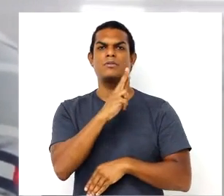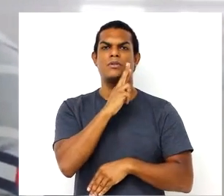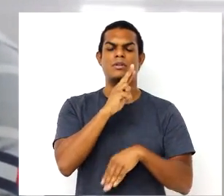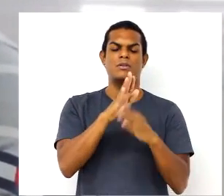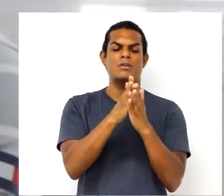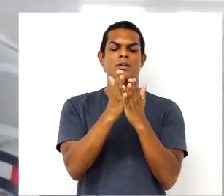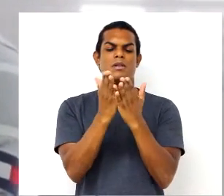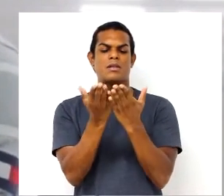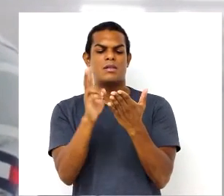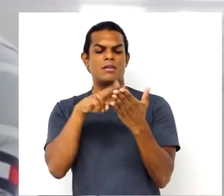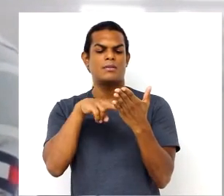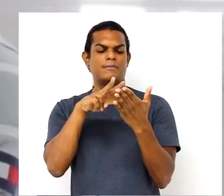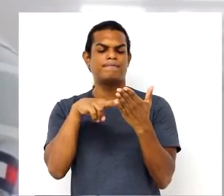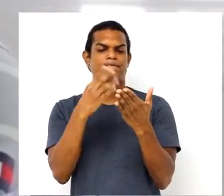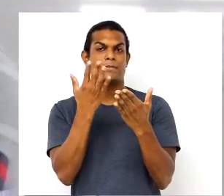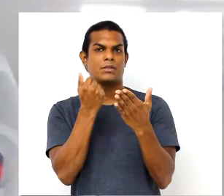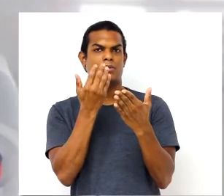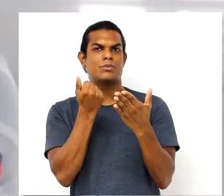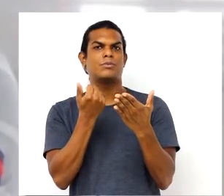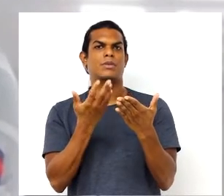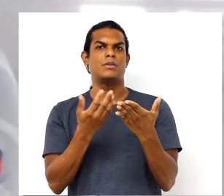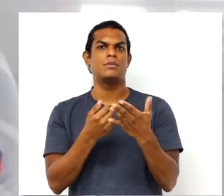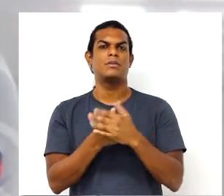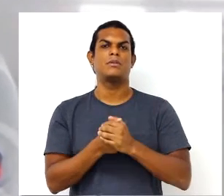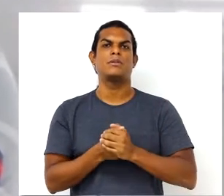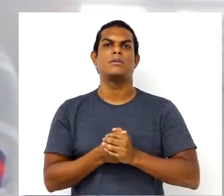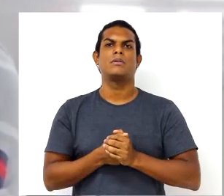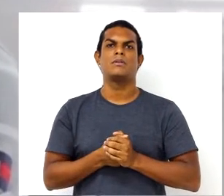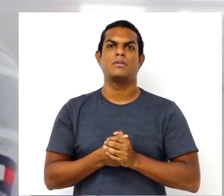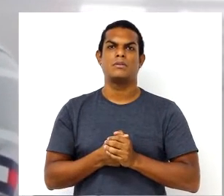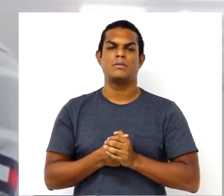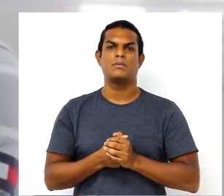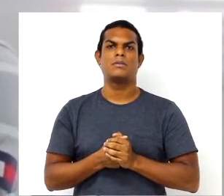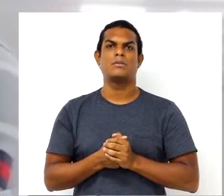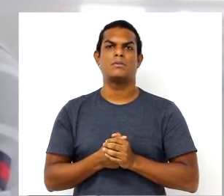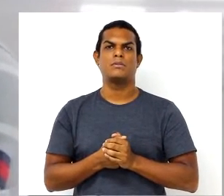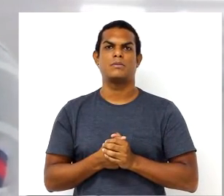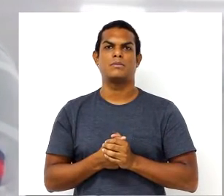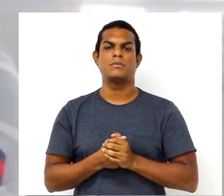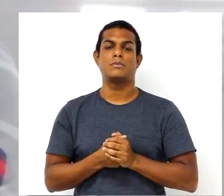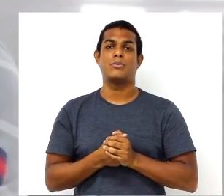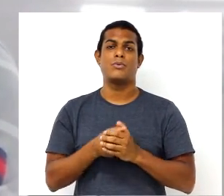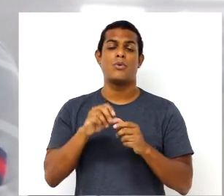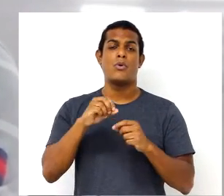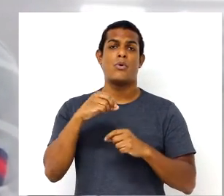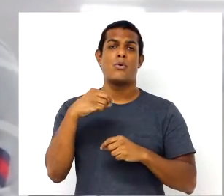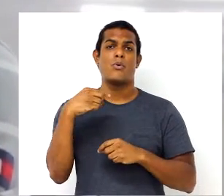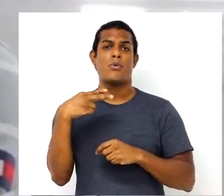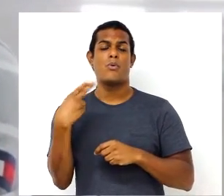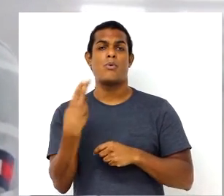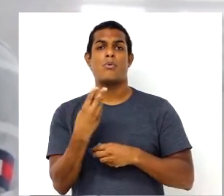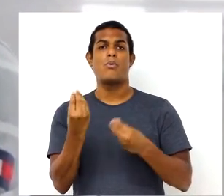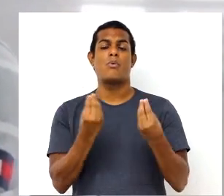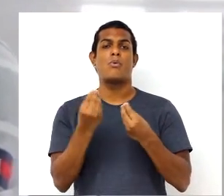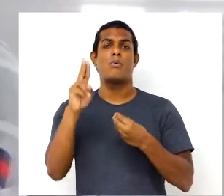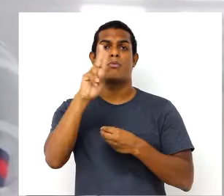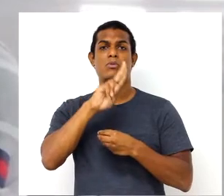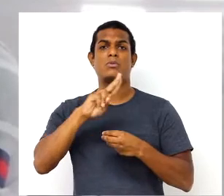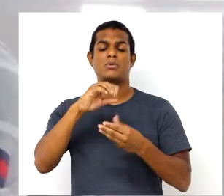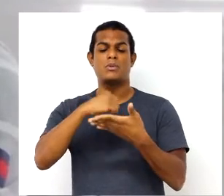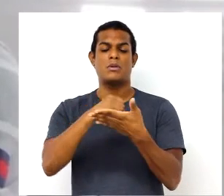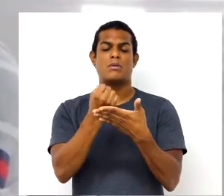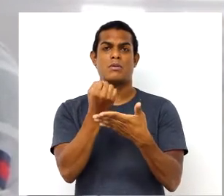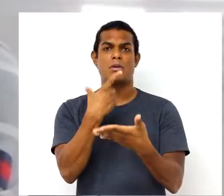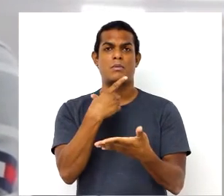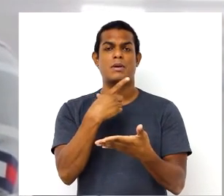quer entender mais sobre um medicamento, a gente se relaciona com uma bula. Quando a gente está andando pela